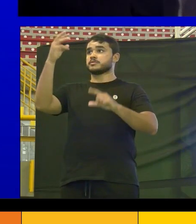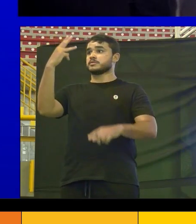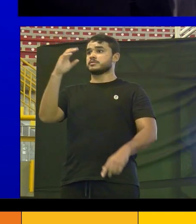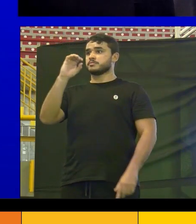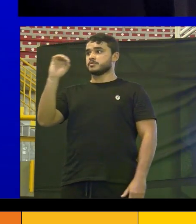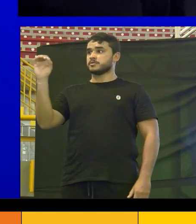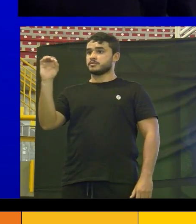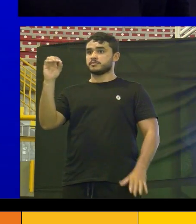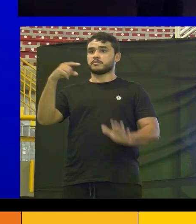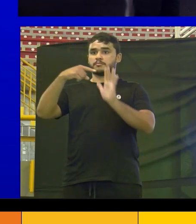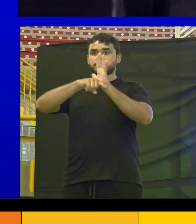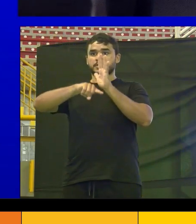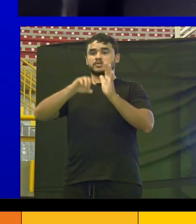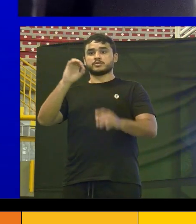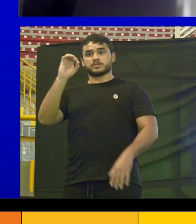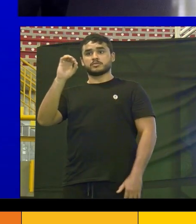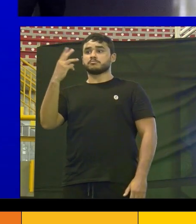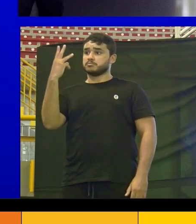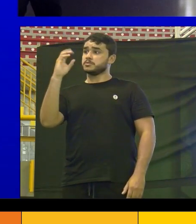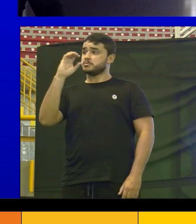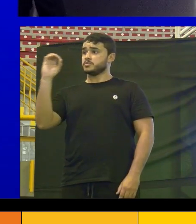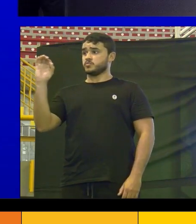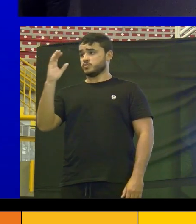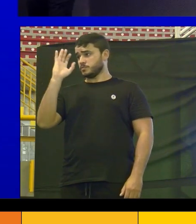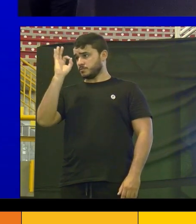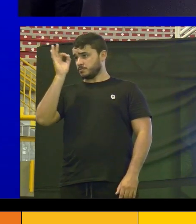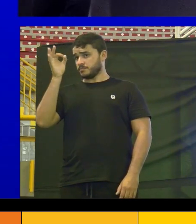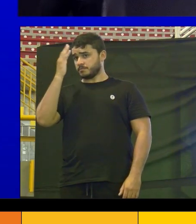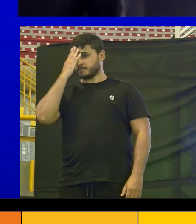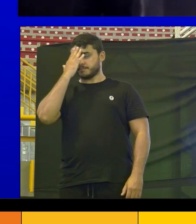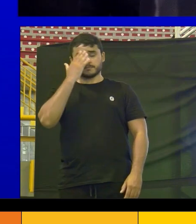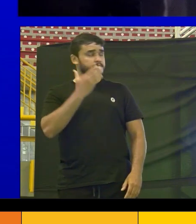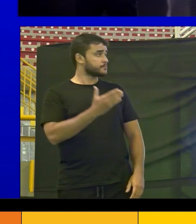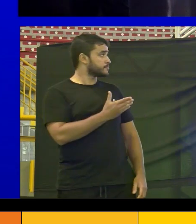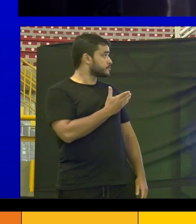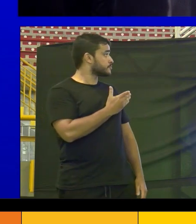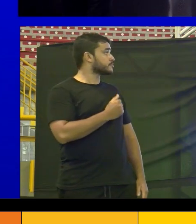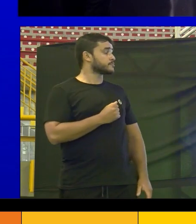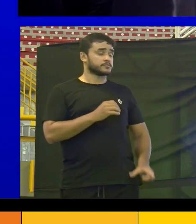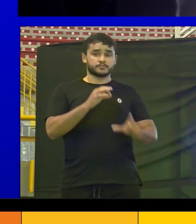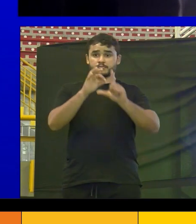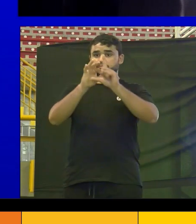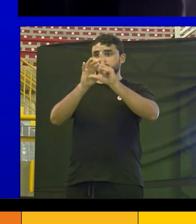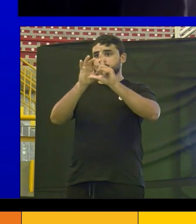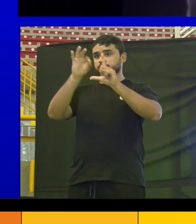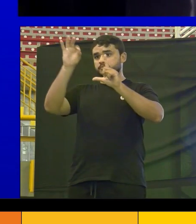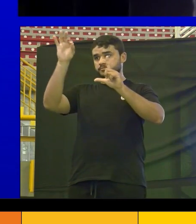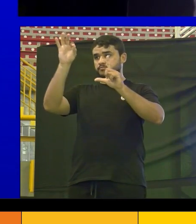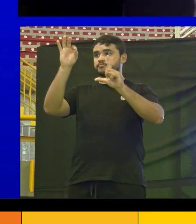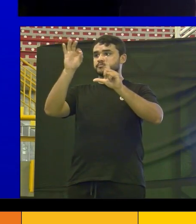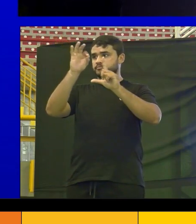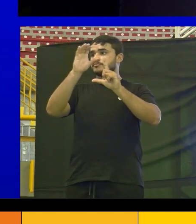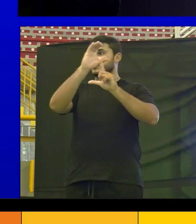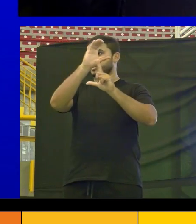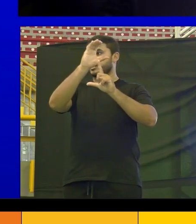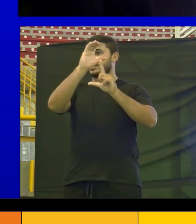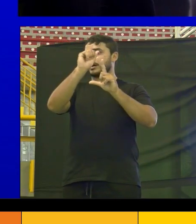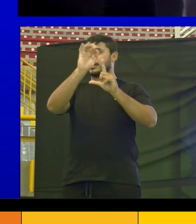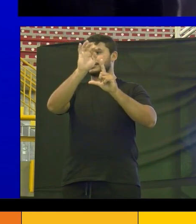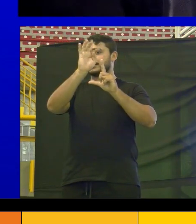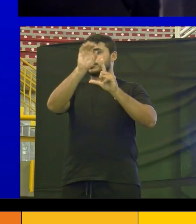0, eu tenho 3000, que nós chamamos de cateto oposto ao ângulo alfa. Agora